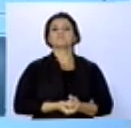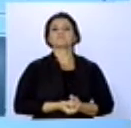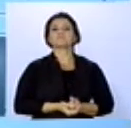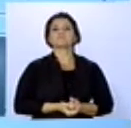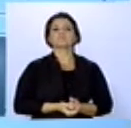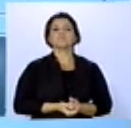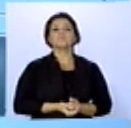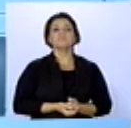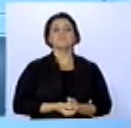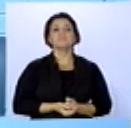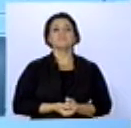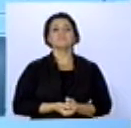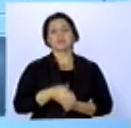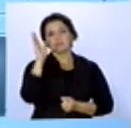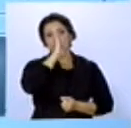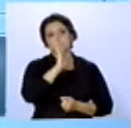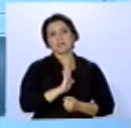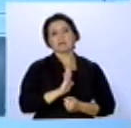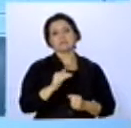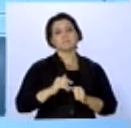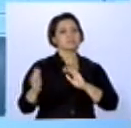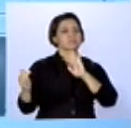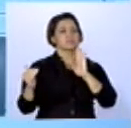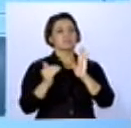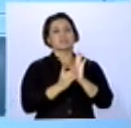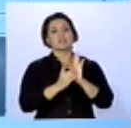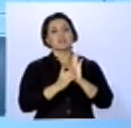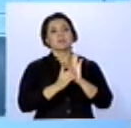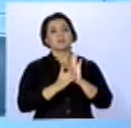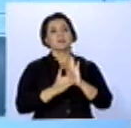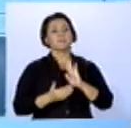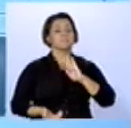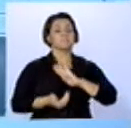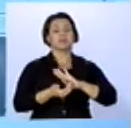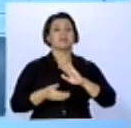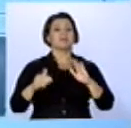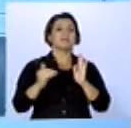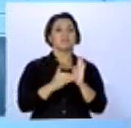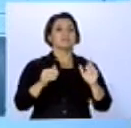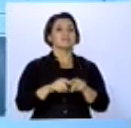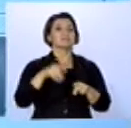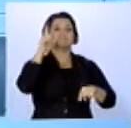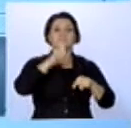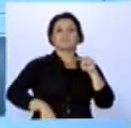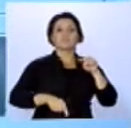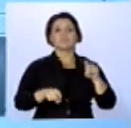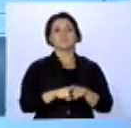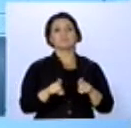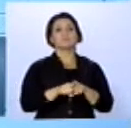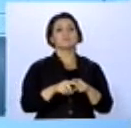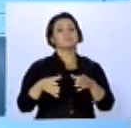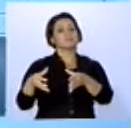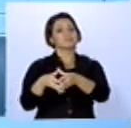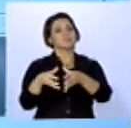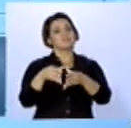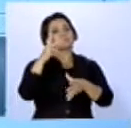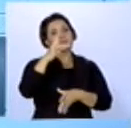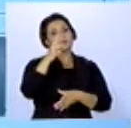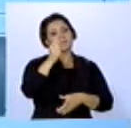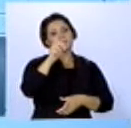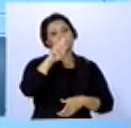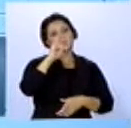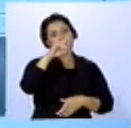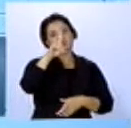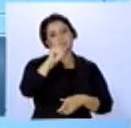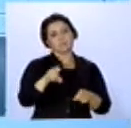no Grau né o Brasil tá aí no Grau máximo de proibição se a gente considerar que o limite imposto pelo partido é um